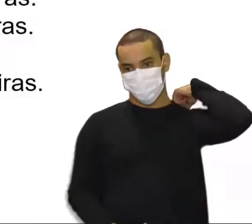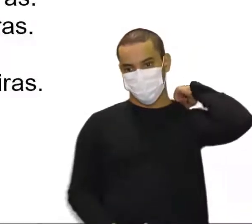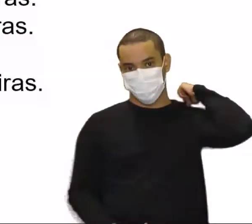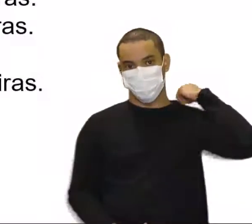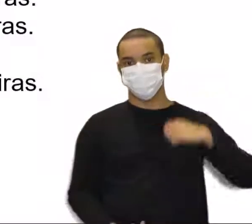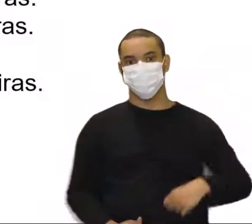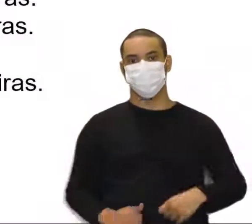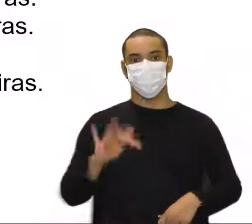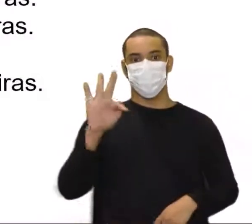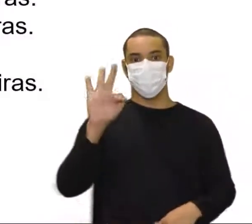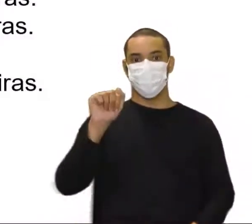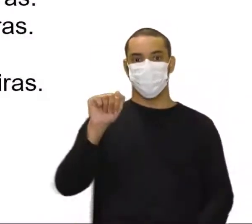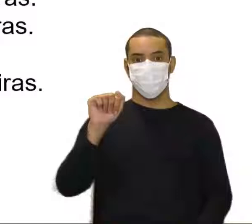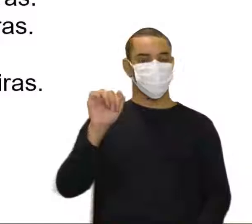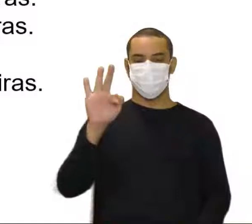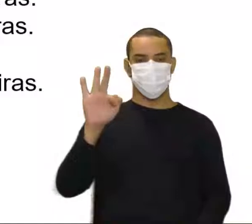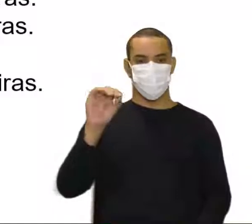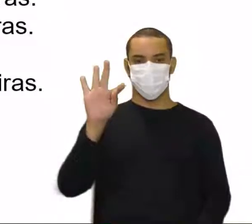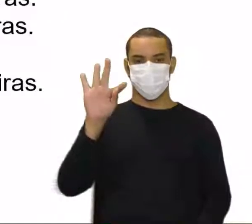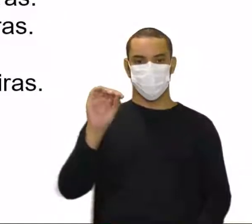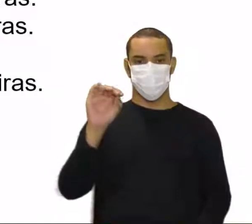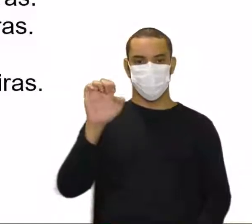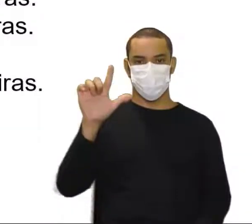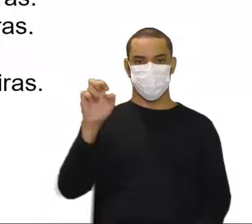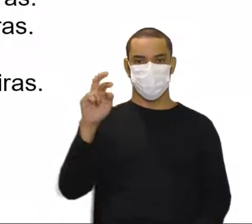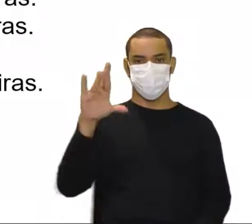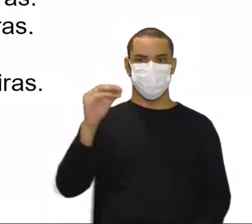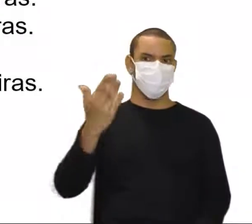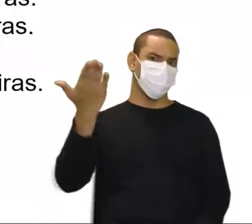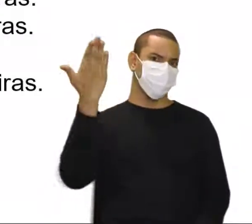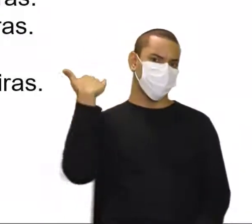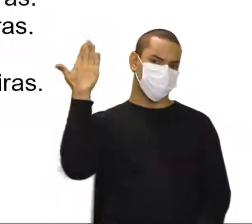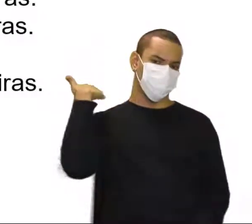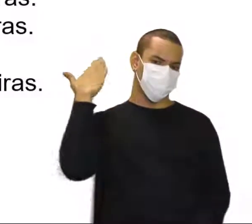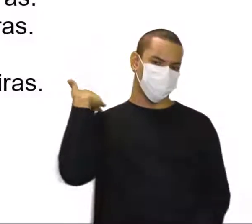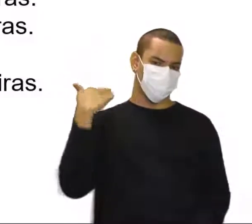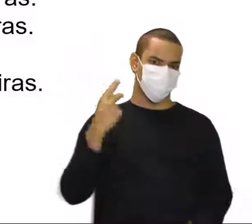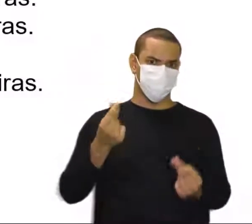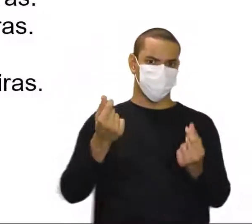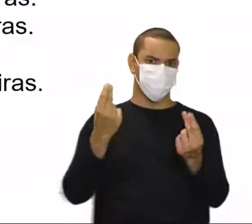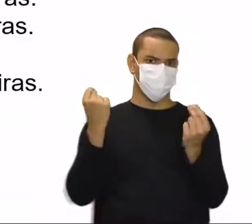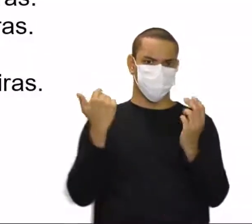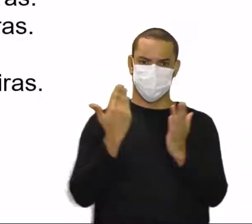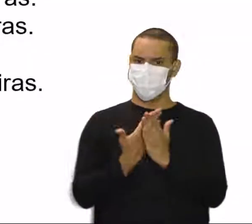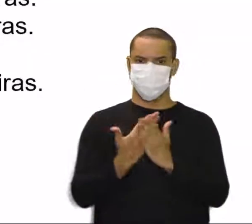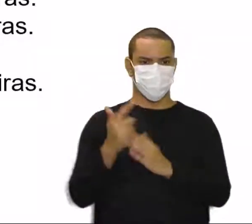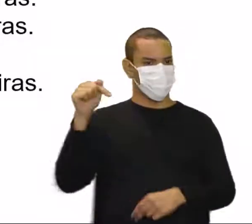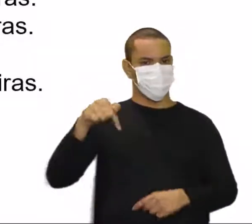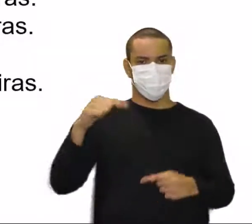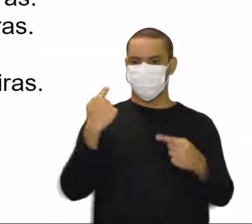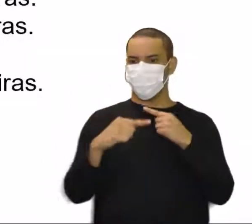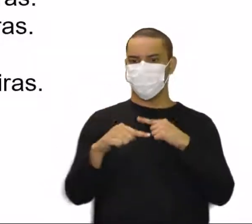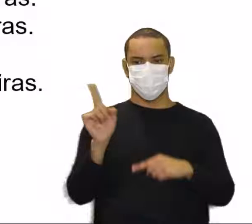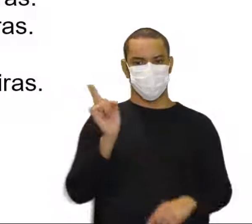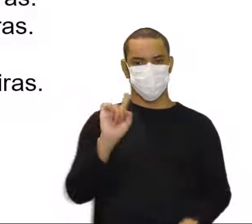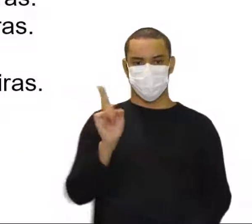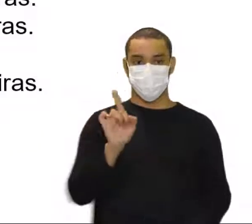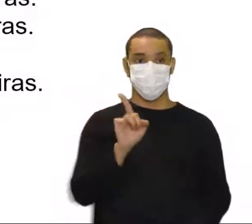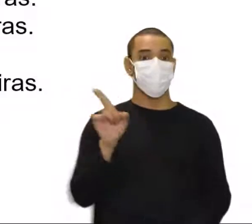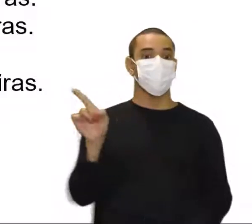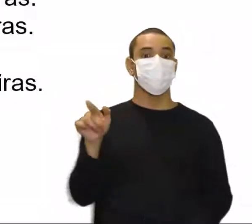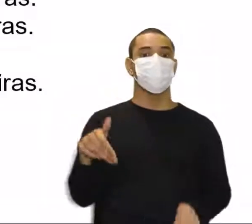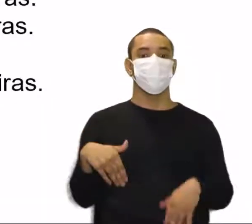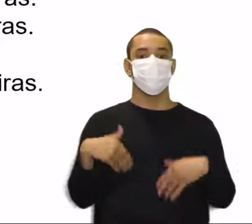fotoelétrico, tá, pessoal? Nós vimos uma aula lá de mecânica quântica falando do efeito fotoelétrico, né? Então, não vai entrar aqui, ok? E aqui